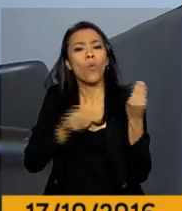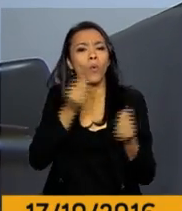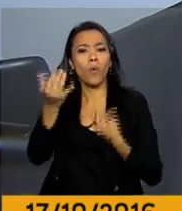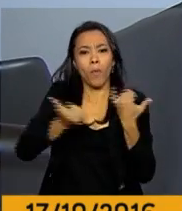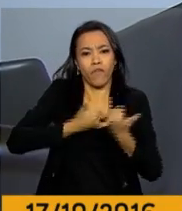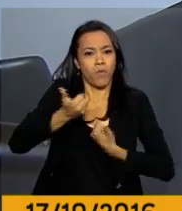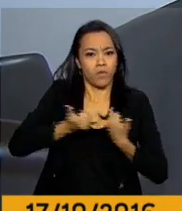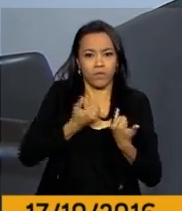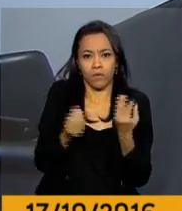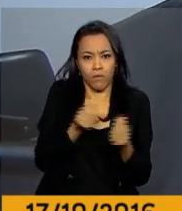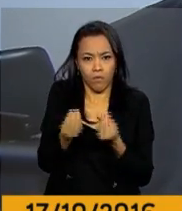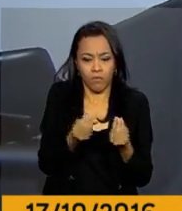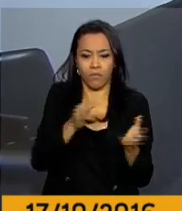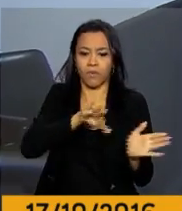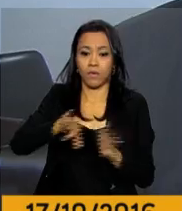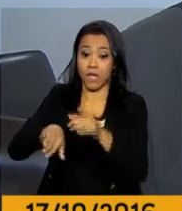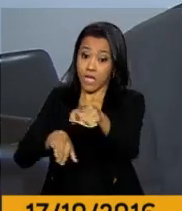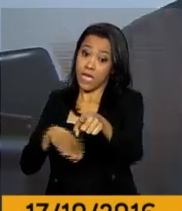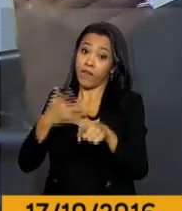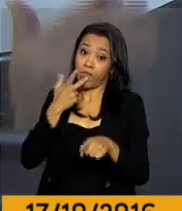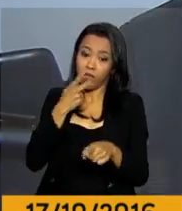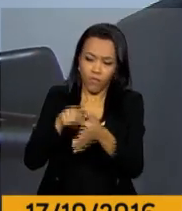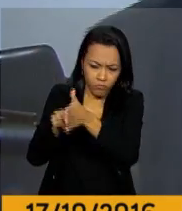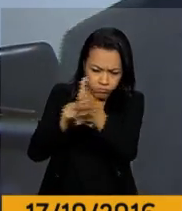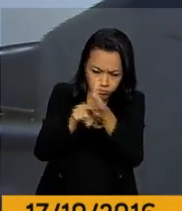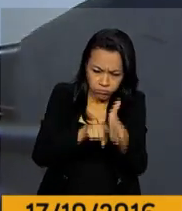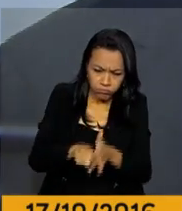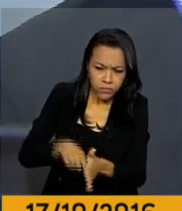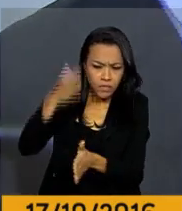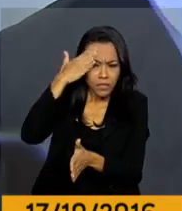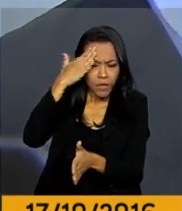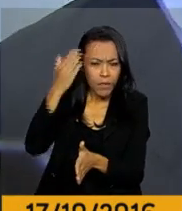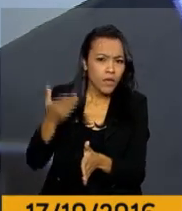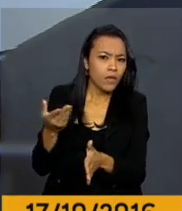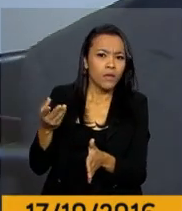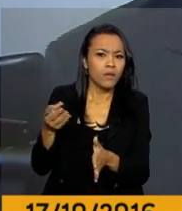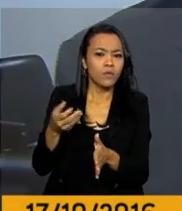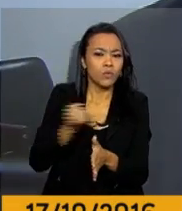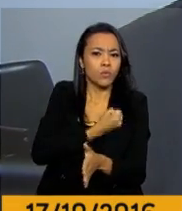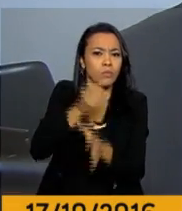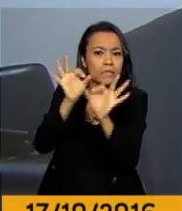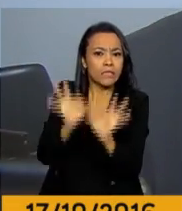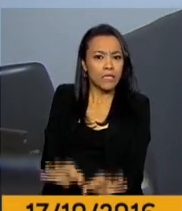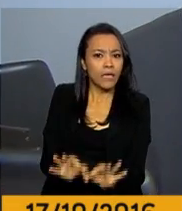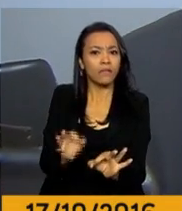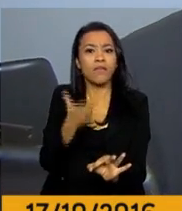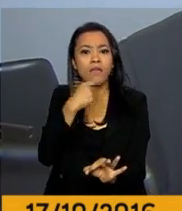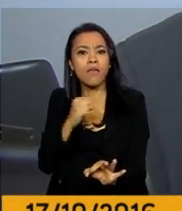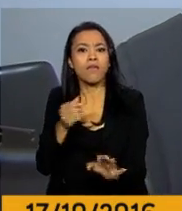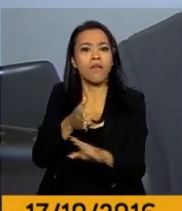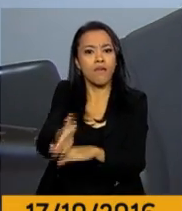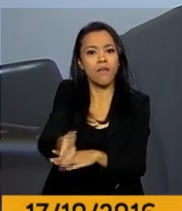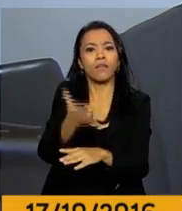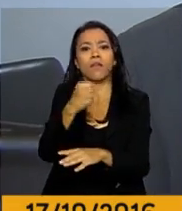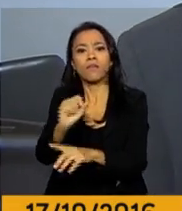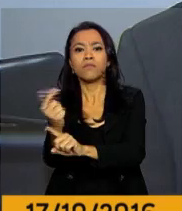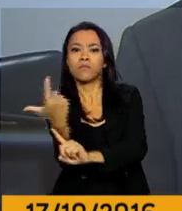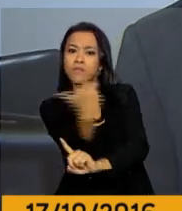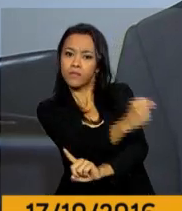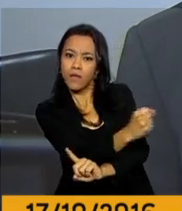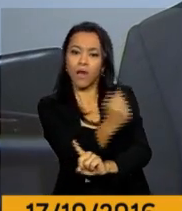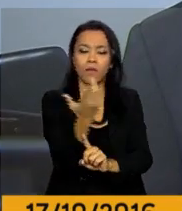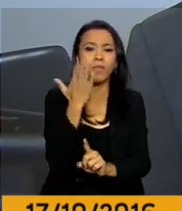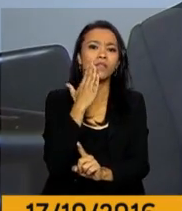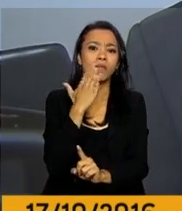Então, nós vamos agora levantar todos os números em loco. Os números de entrada, saída, e a comissão vai lá exatamente